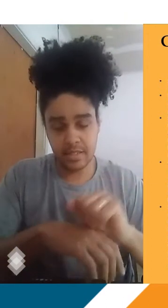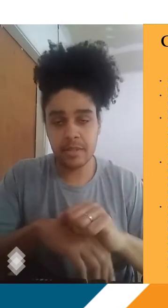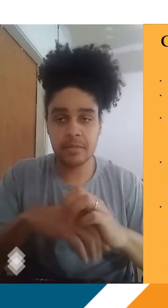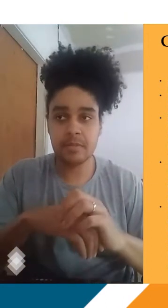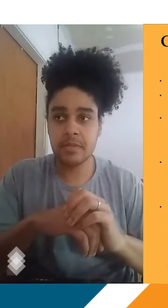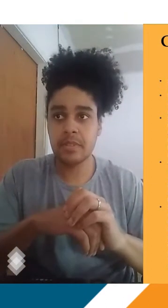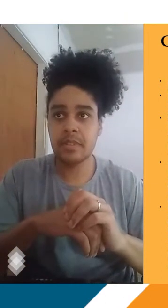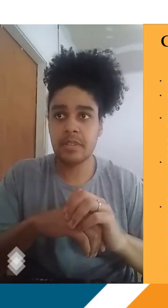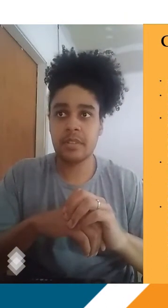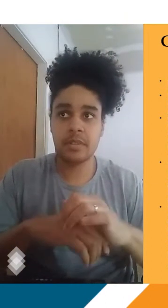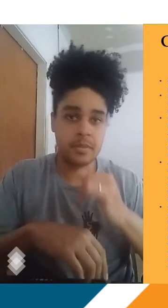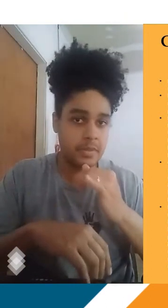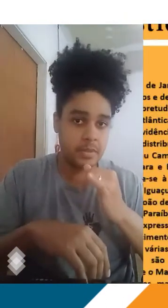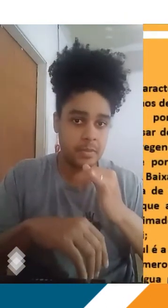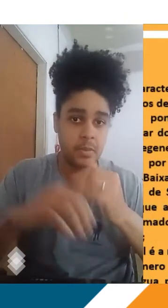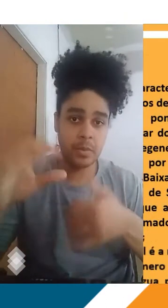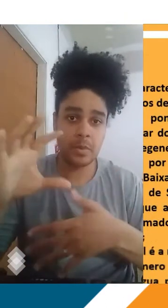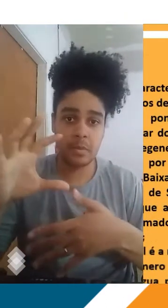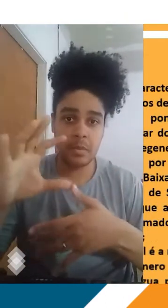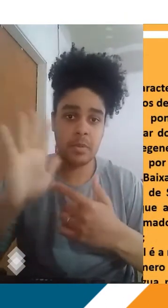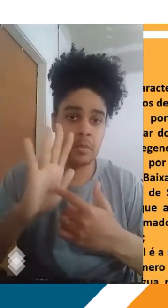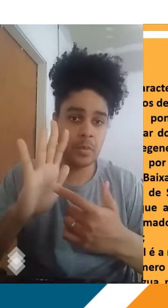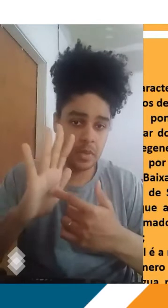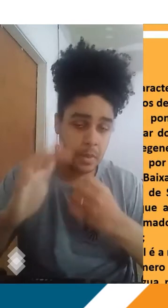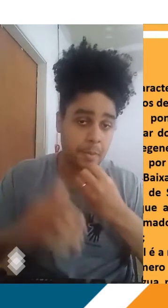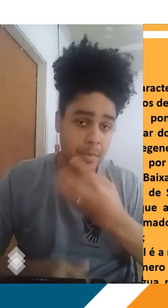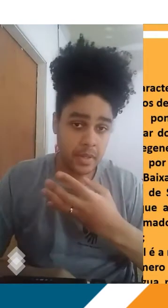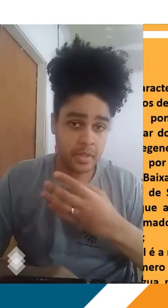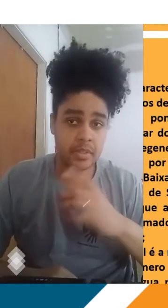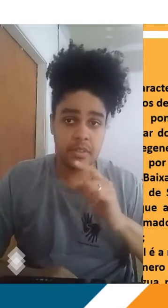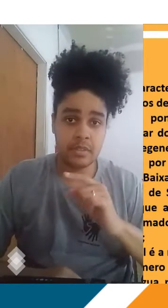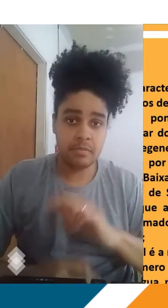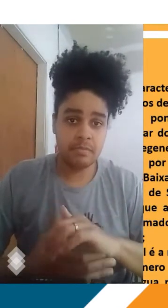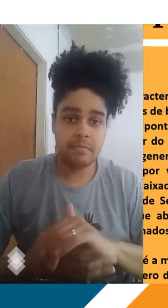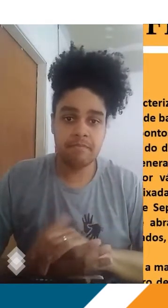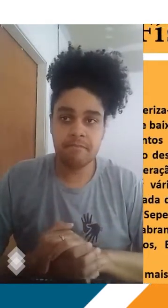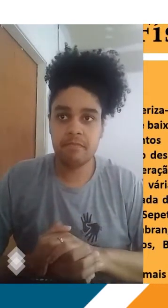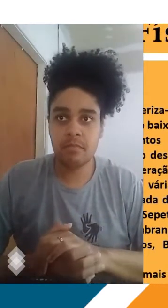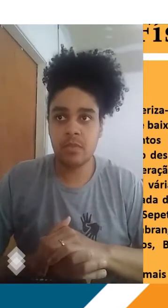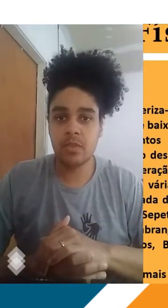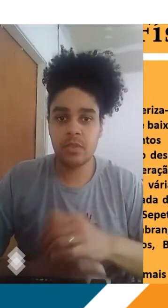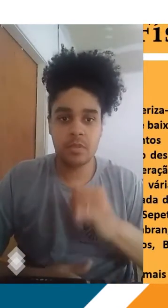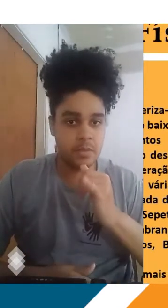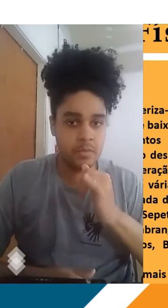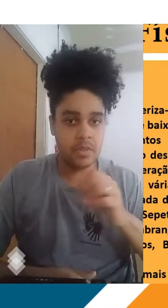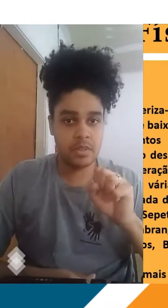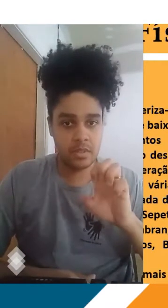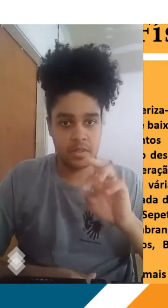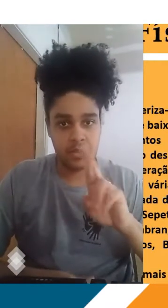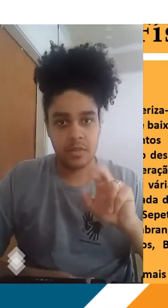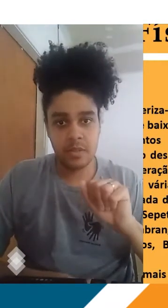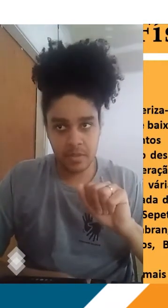e de terrenos de baixadas. Por exemplo, no mapa ele ilustra bem essa proposição. Por exemplo, com